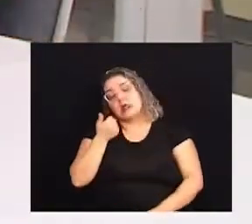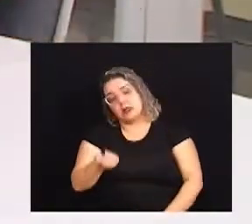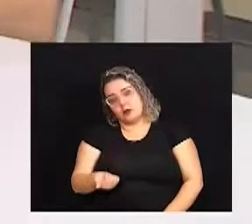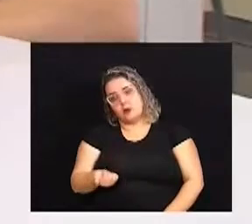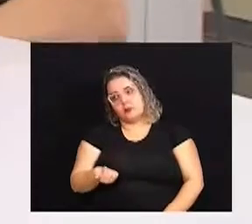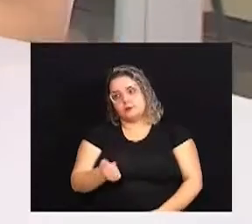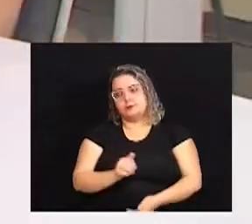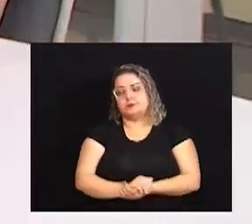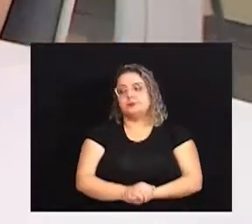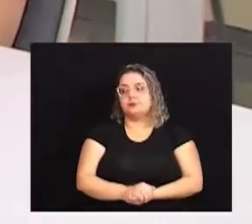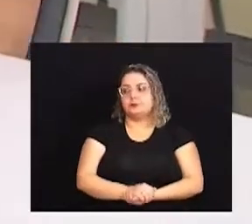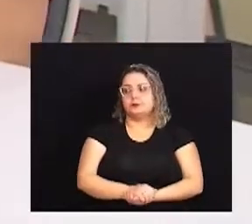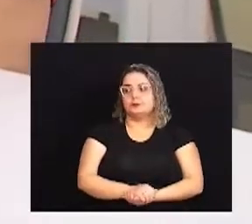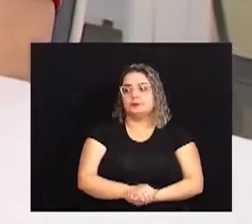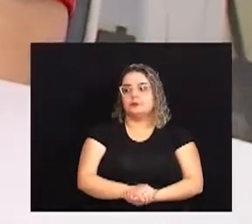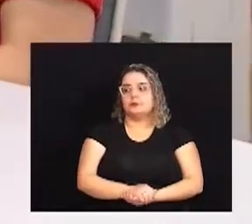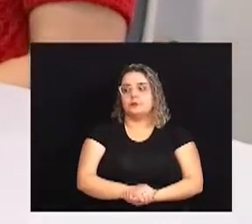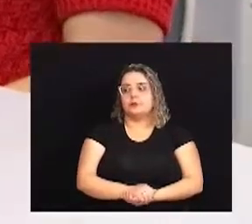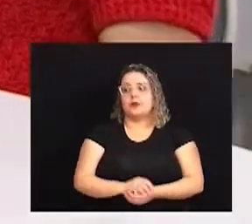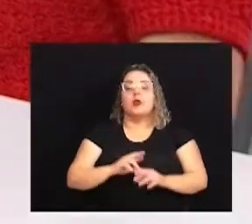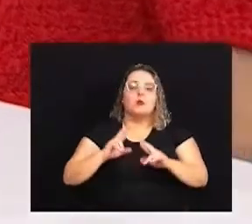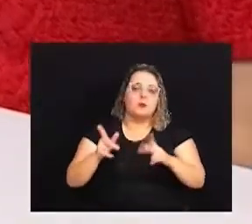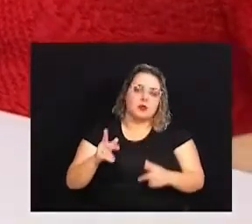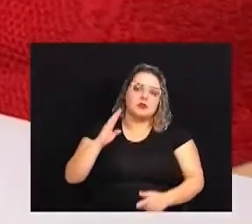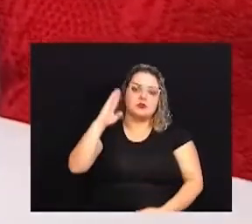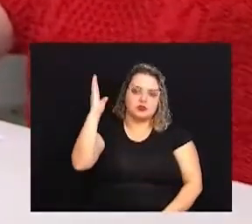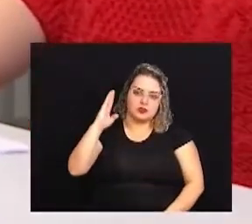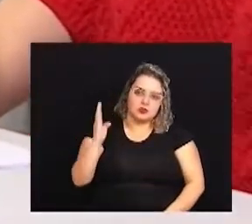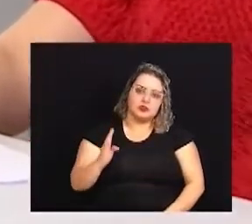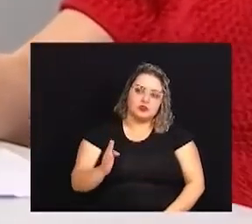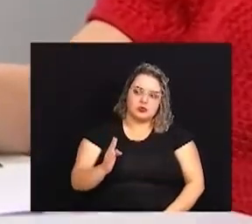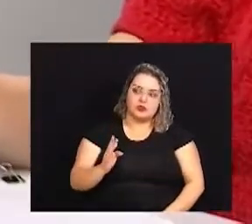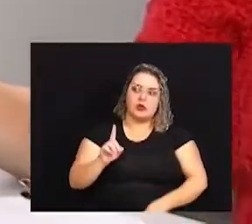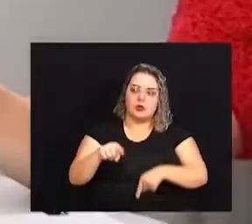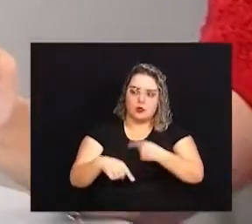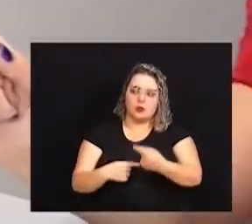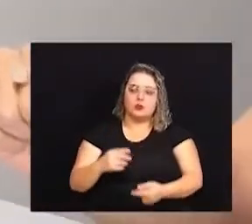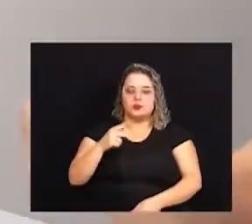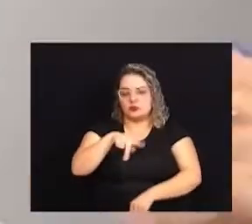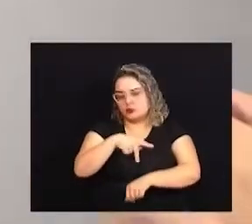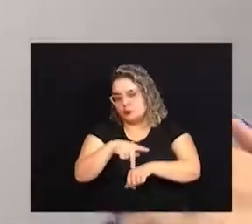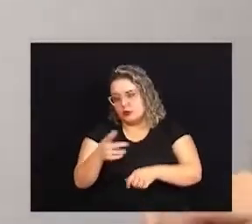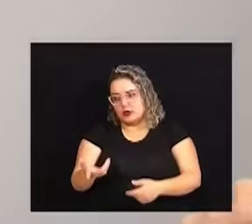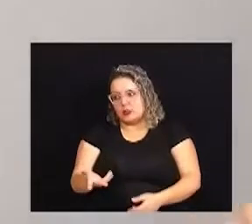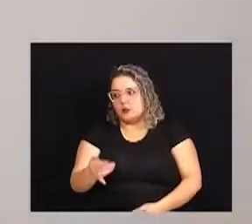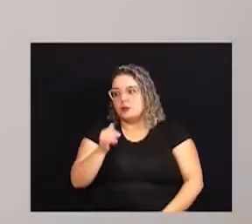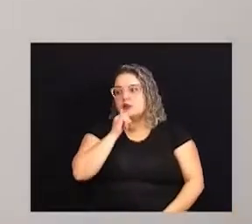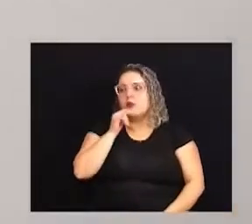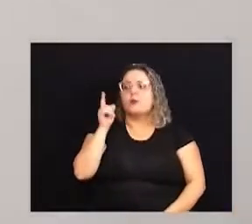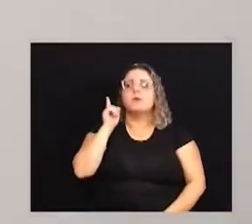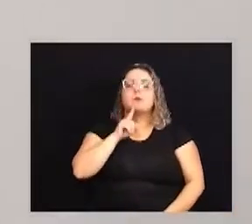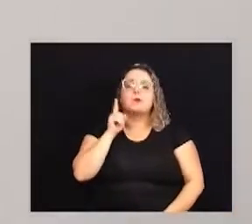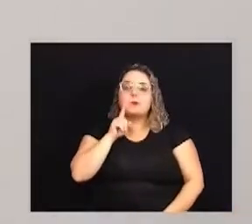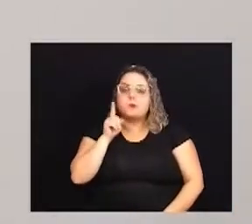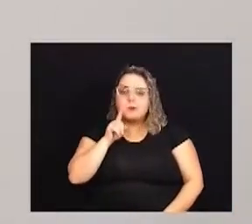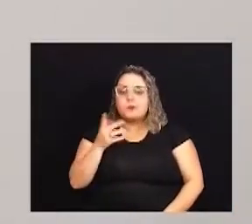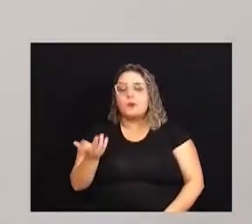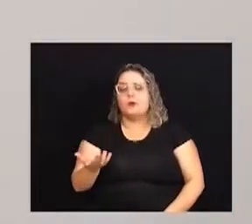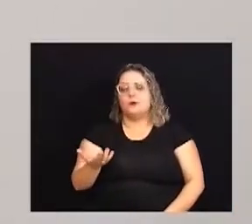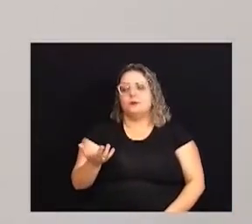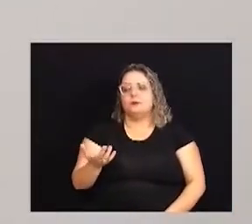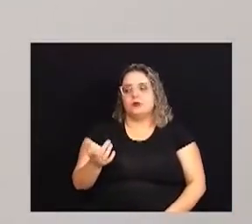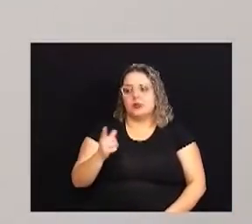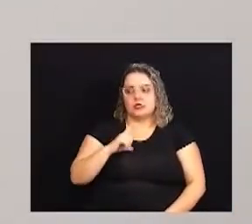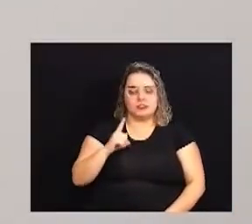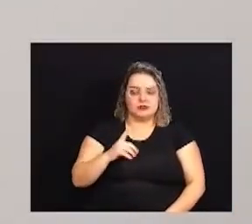Quanto antes, melhor. Esta talvez seja uma diferença do Brasil em relação a outros países, alguns países como, por exemplo, os Estados